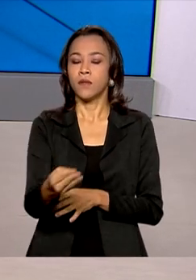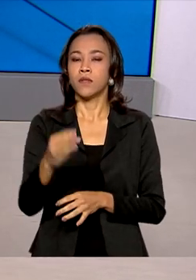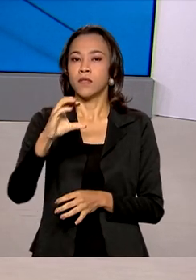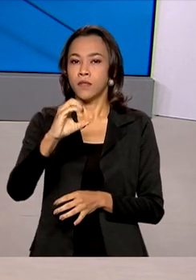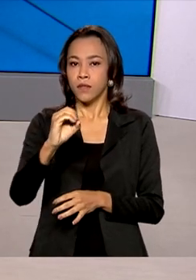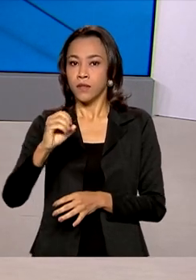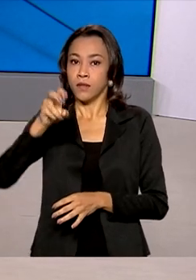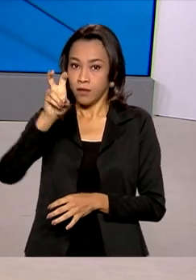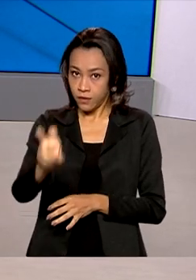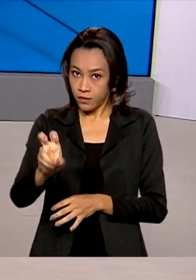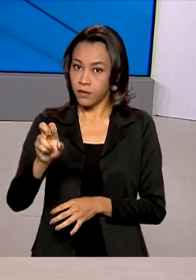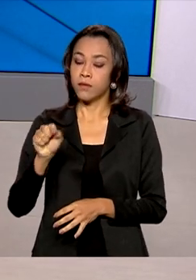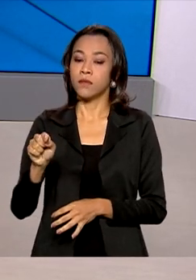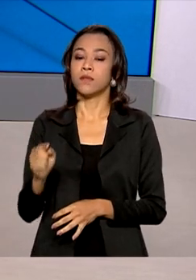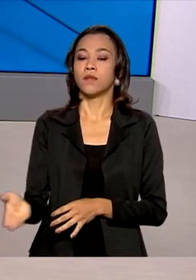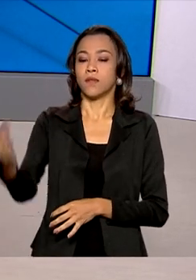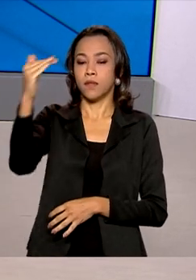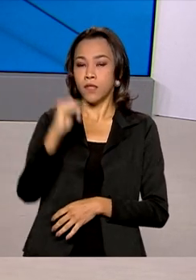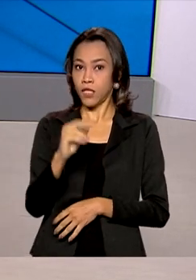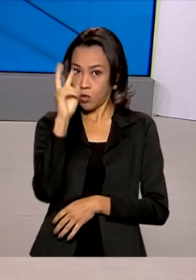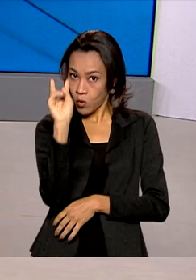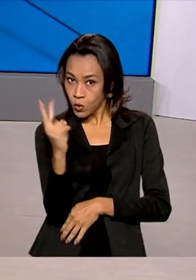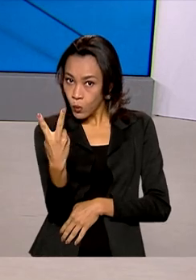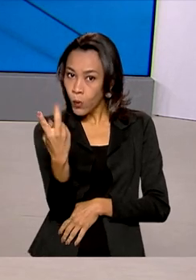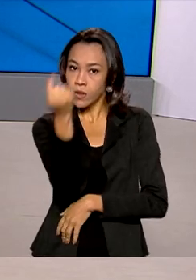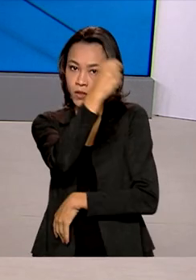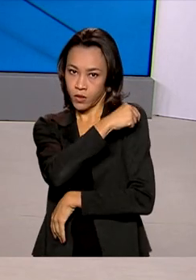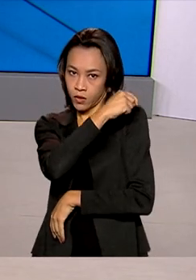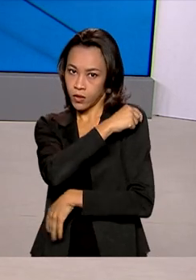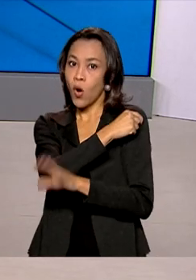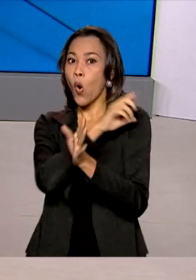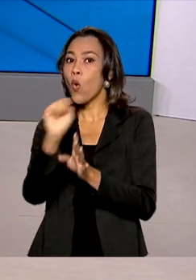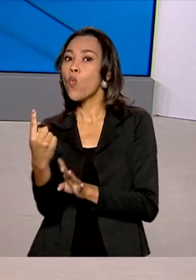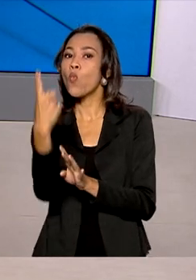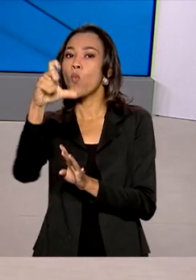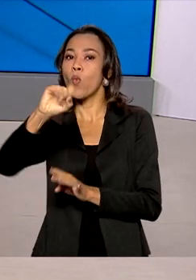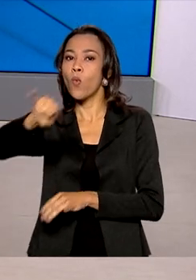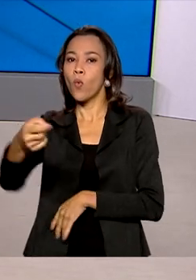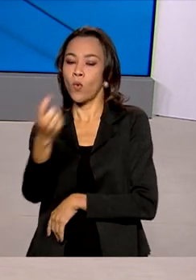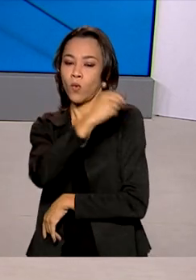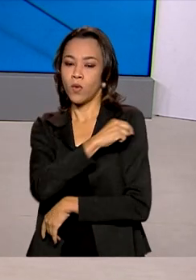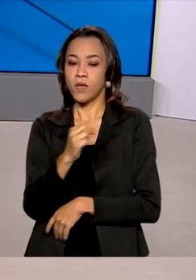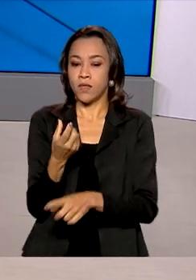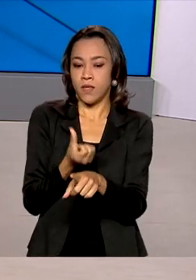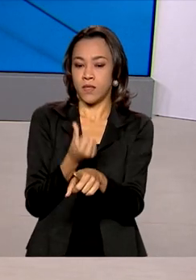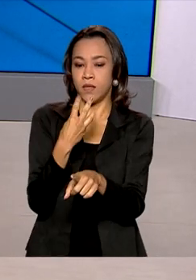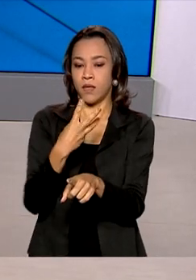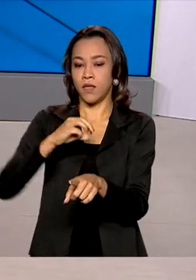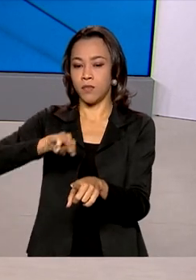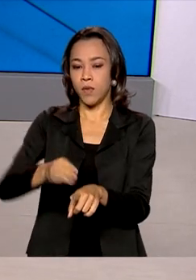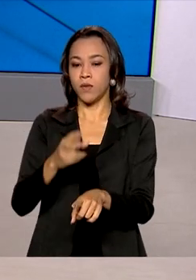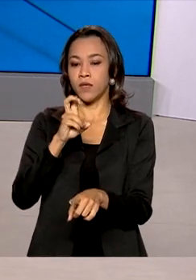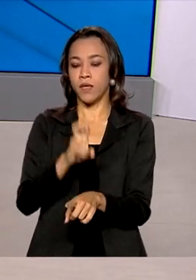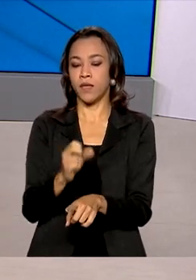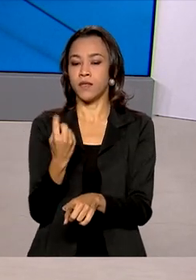132.005.778. E as pessoas vacinadas com as duas doses ou em dose única, 63.515.389.